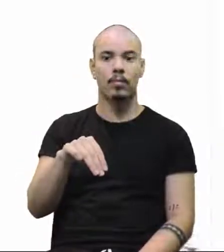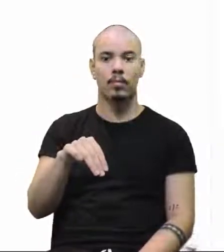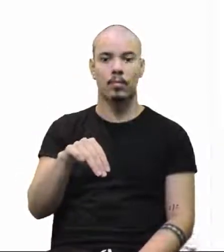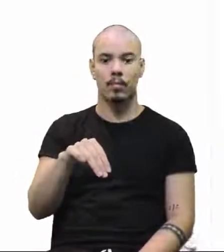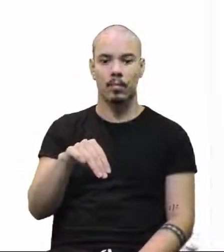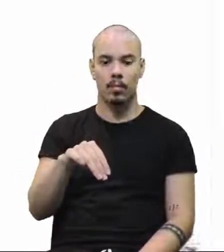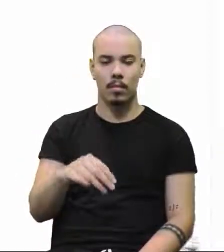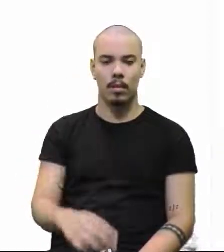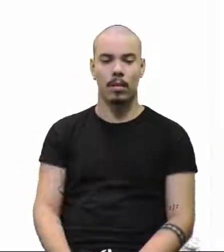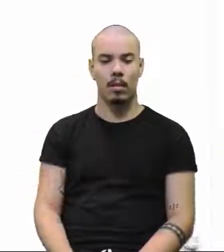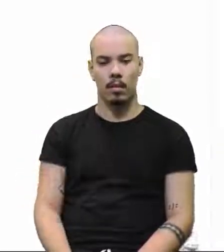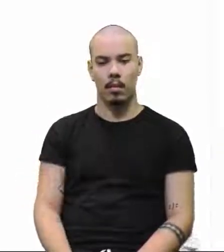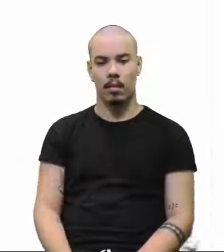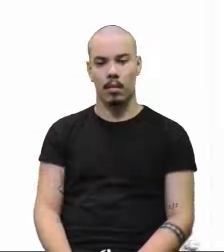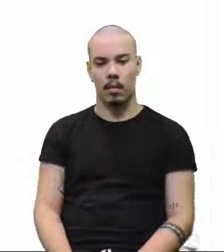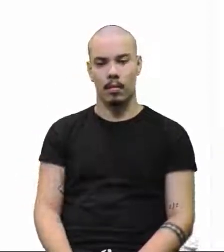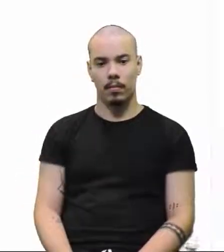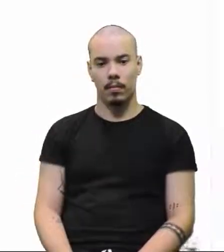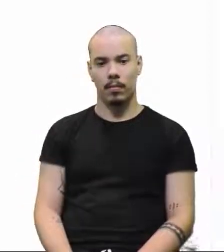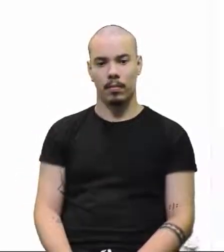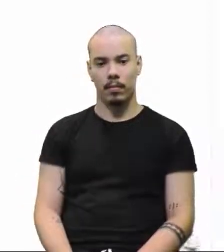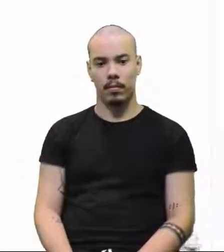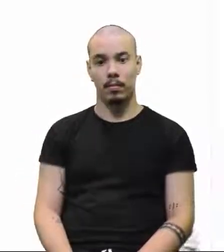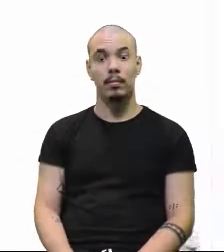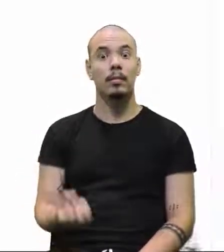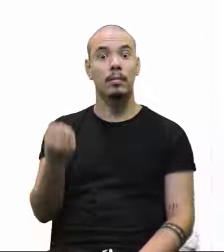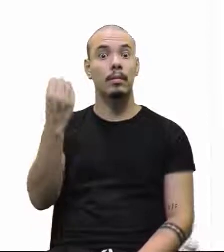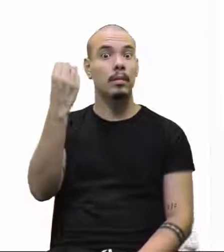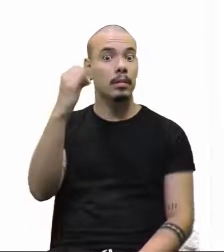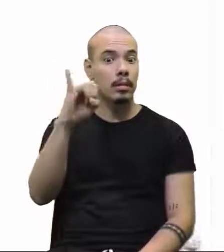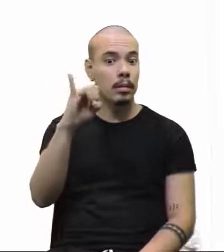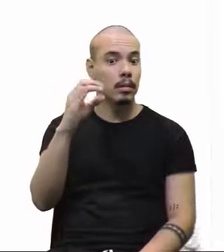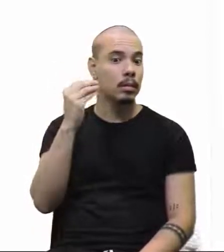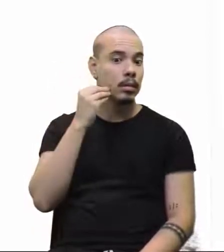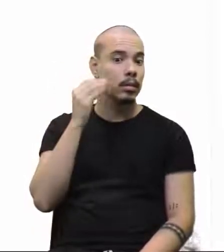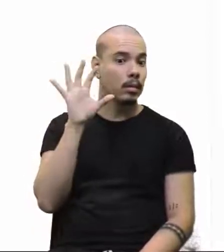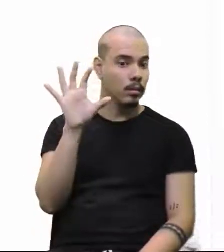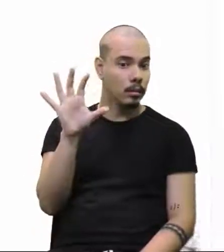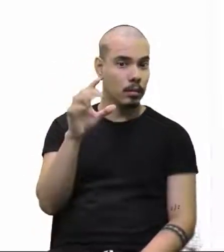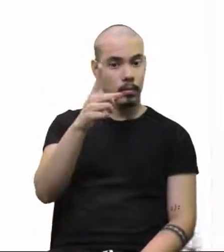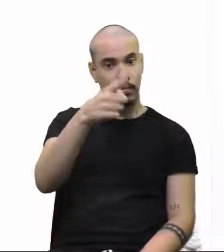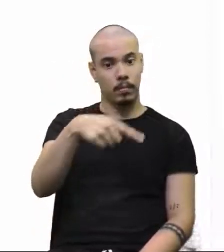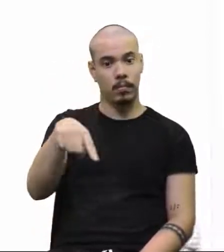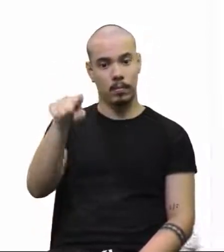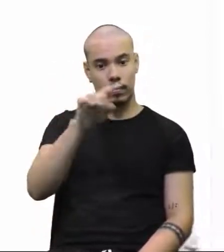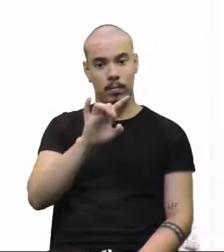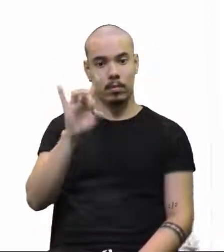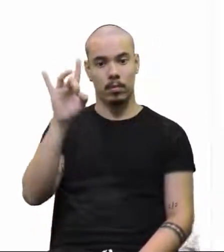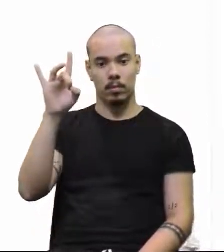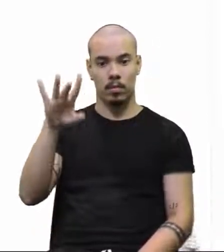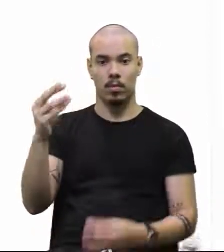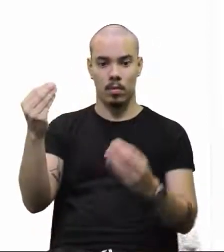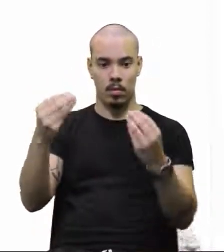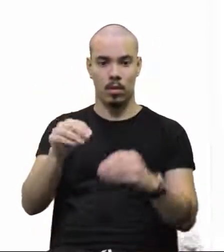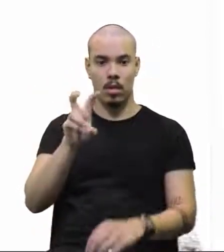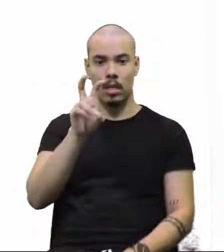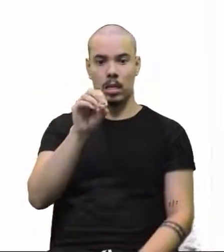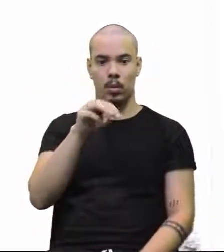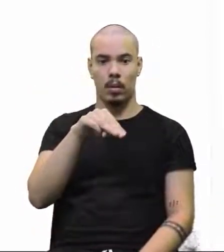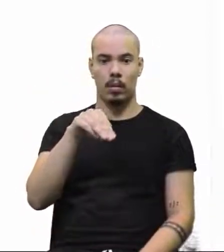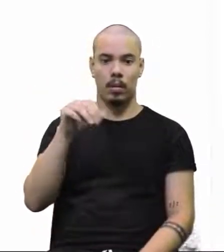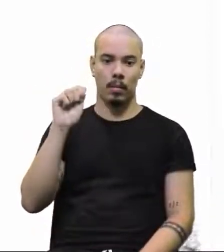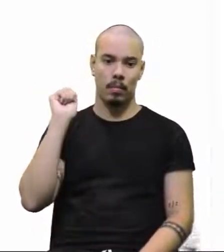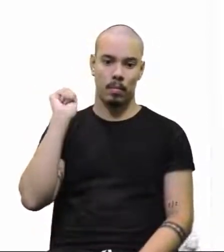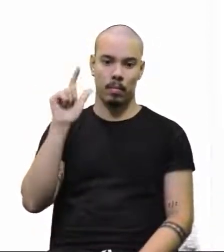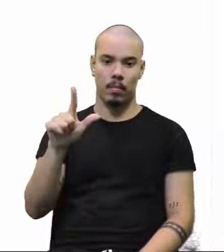sim. 50 quilômetros por segundo. Aí você só colocava 50 mil